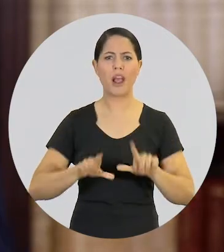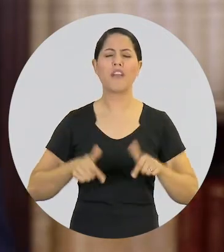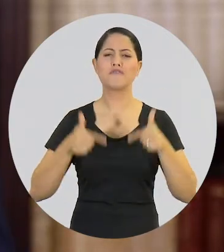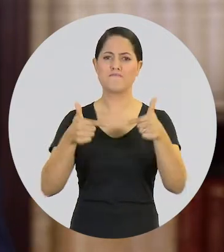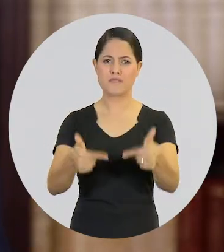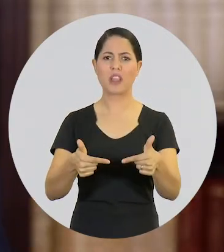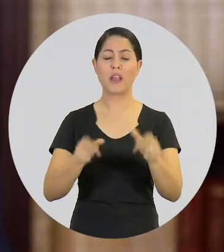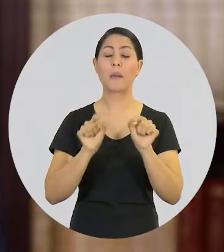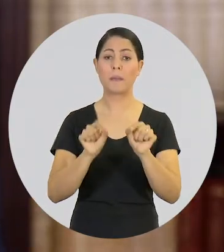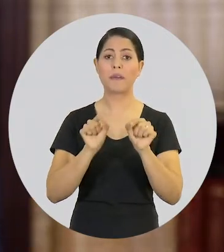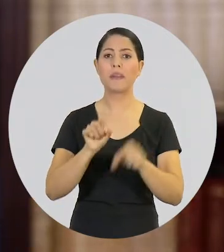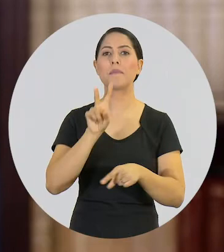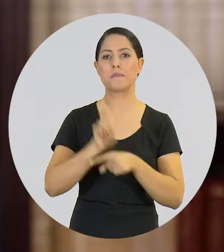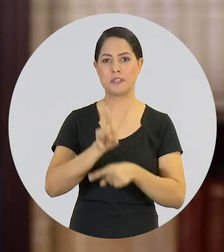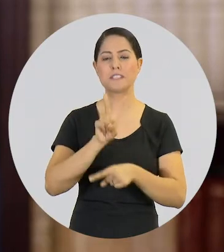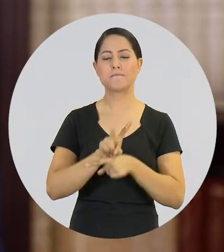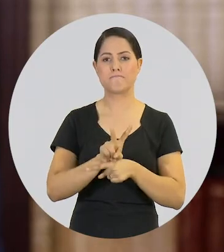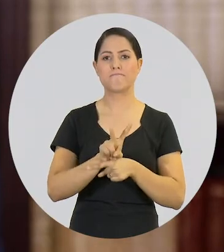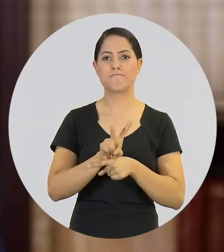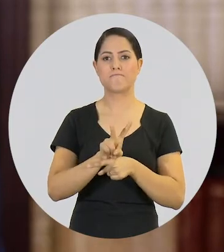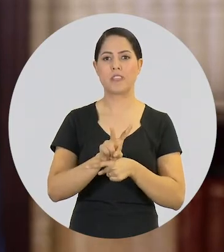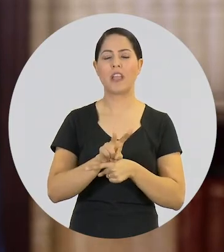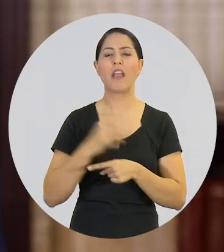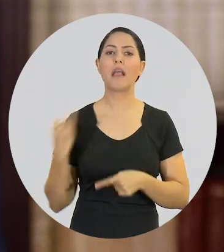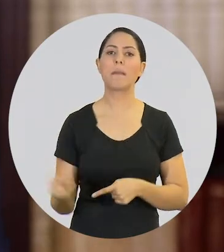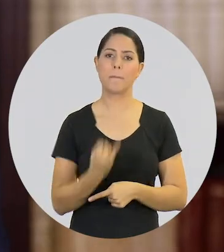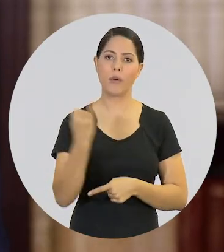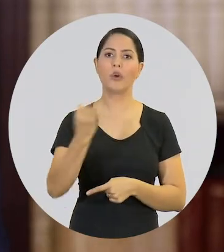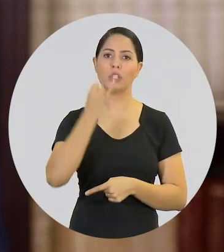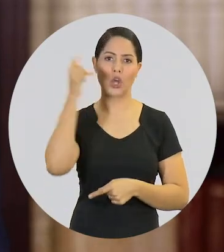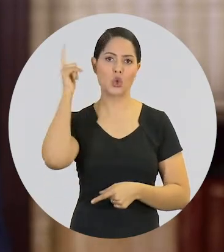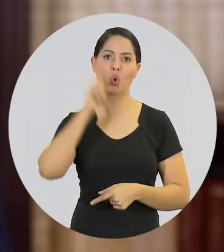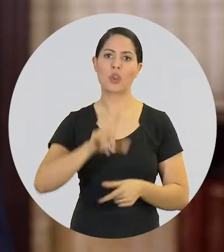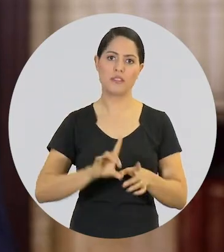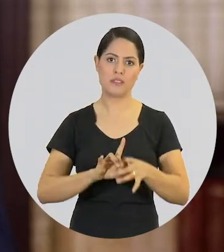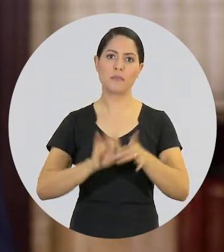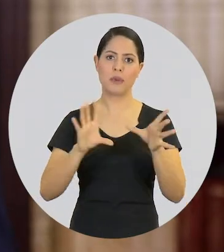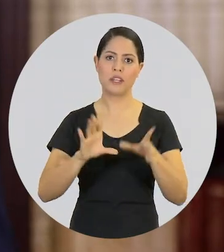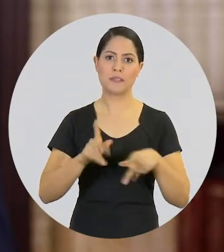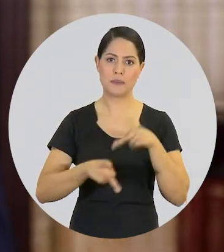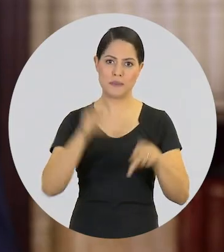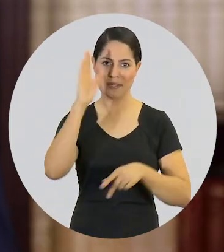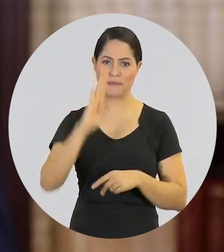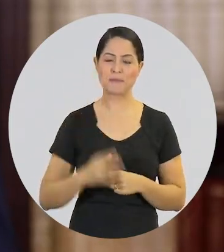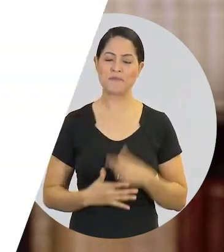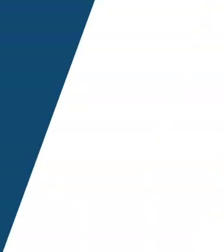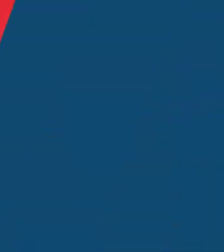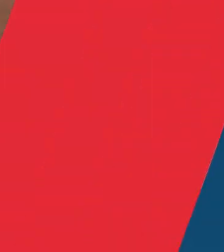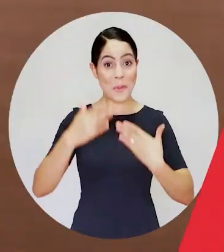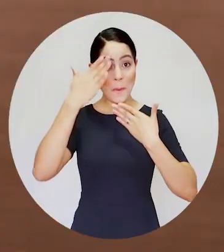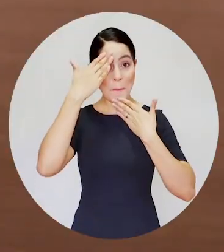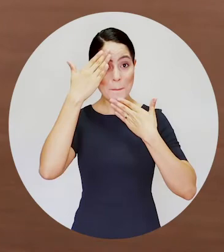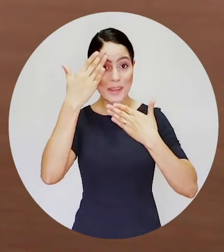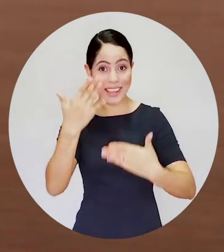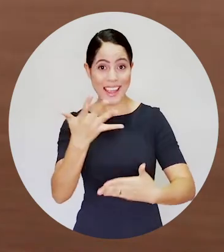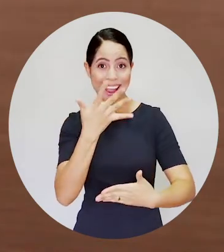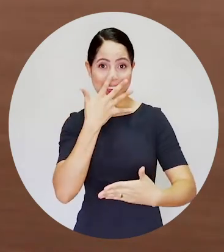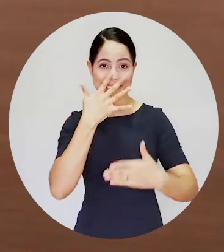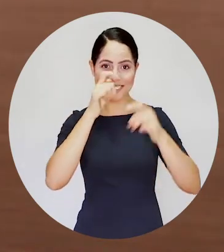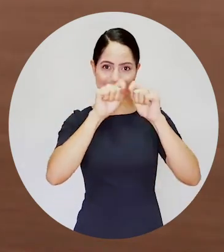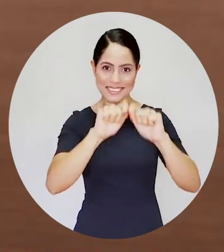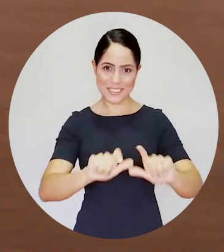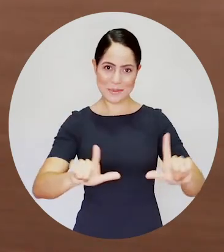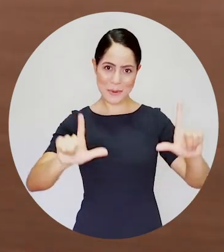democratas brasileiros, para que possamos preservar esta importante conquista da sociedade. Obrigada por